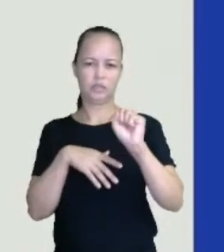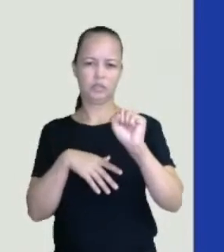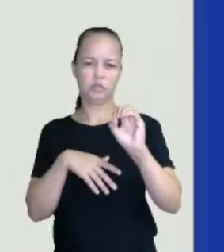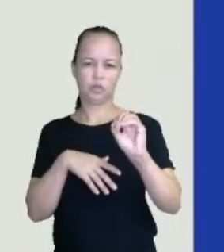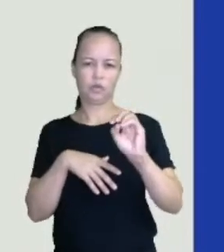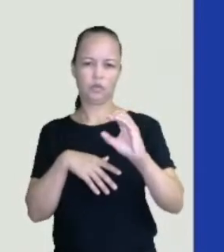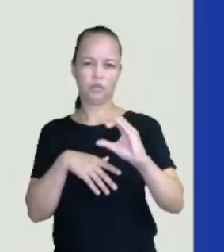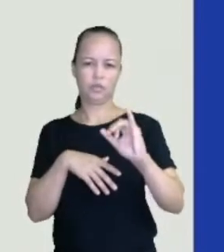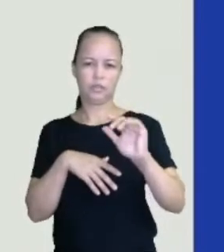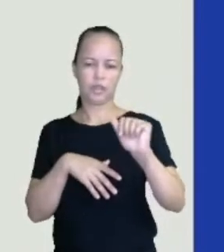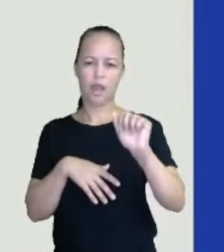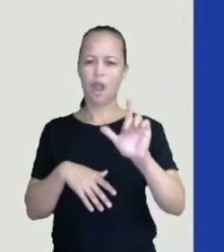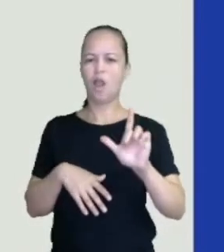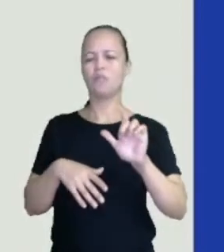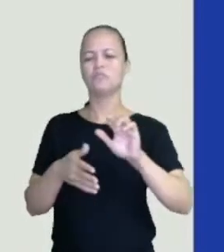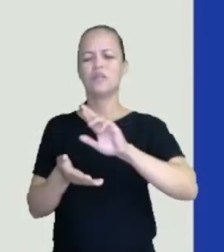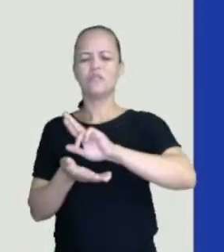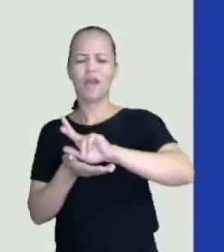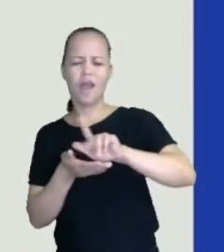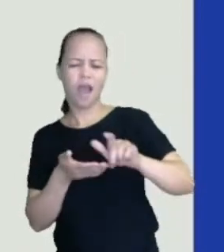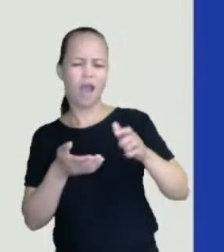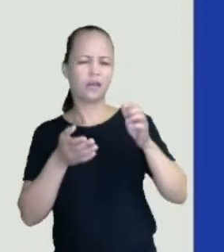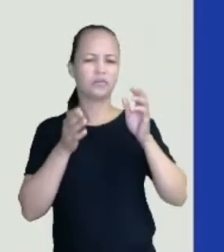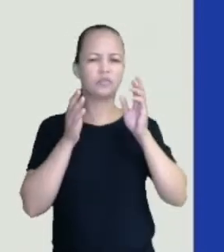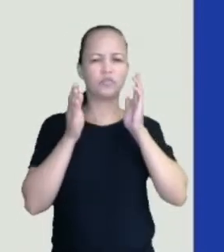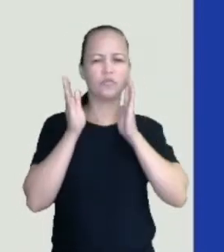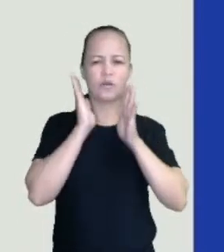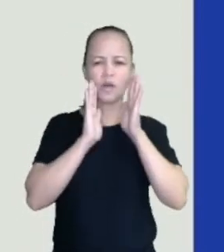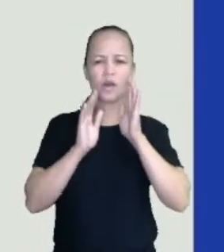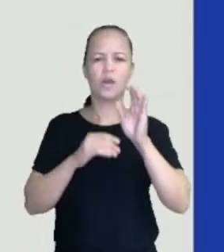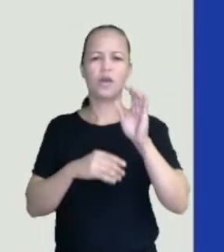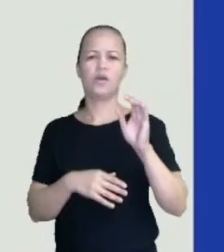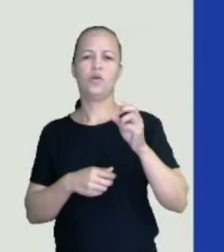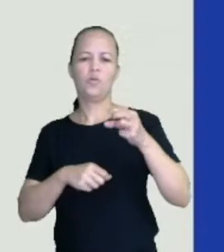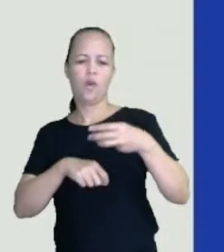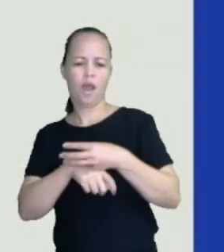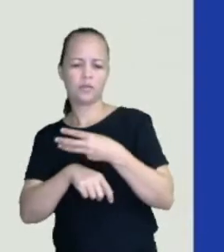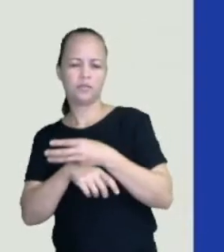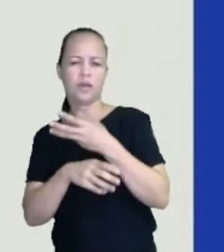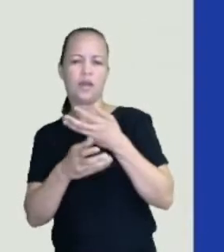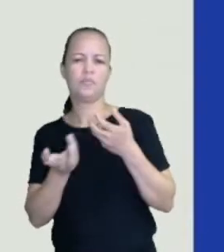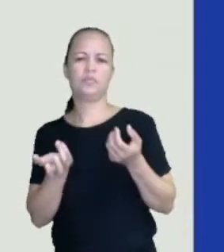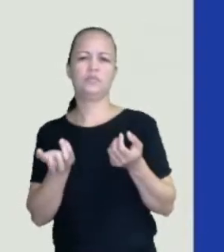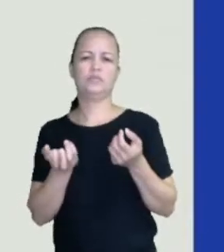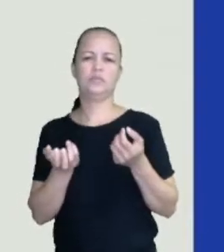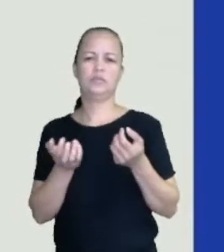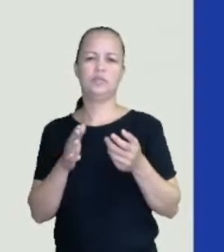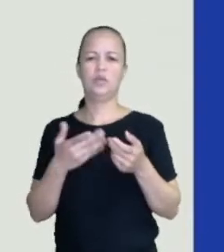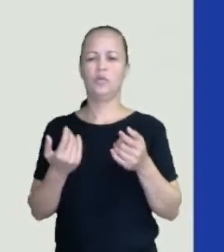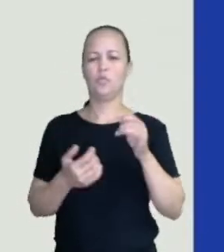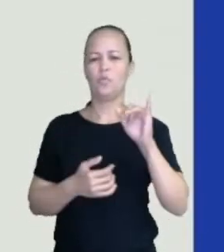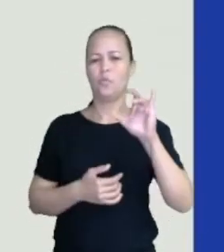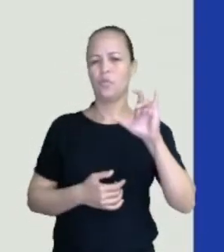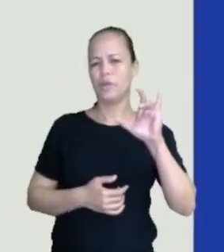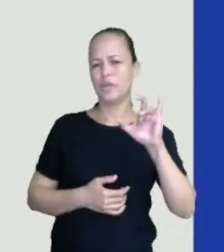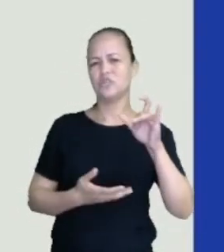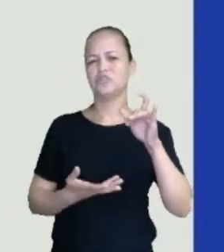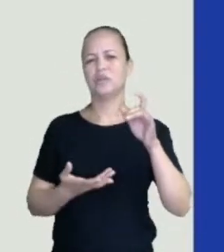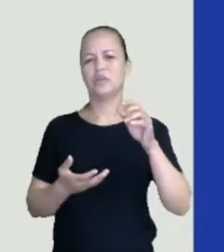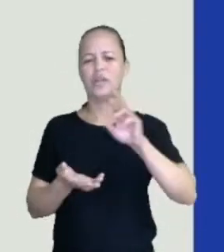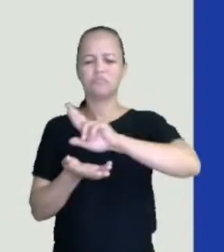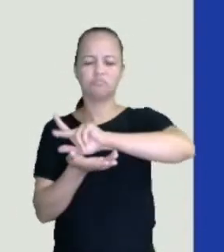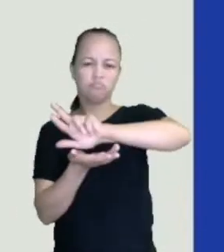Existem tantas, Facebook, WhatsApp, são as mais, o Instagram,